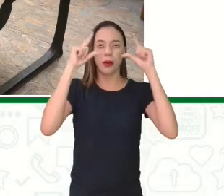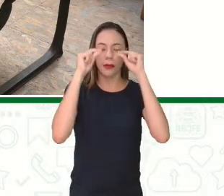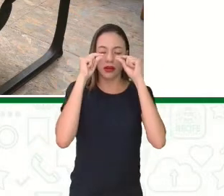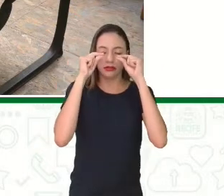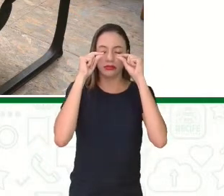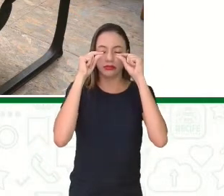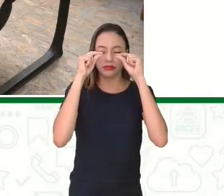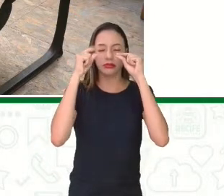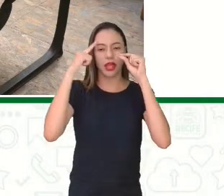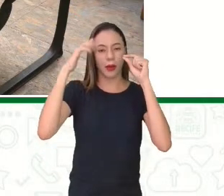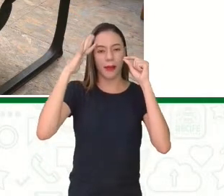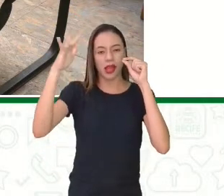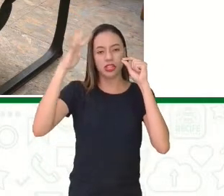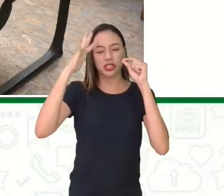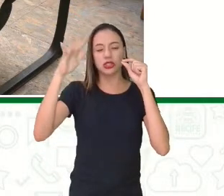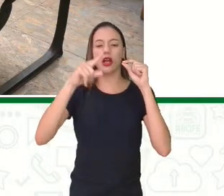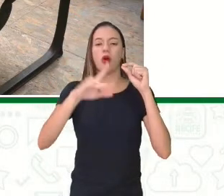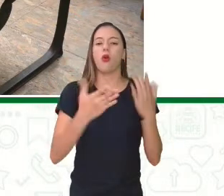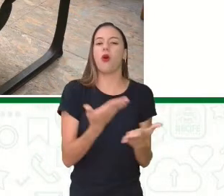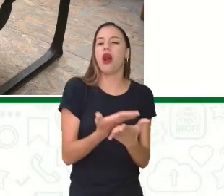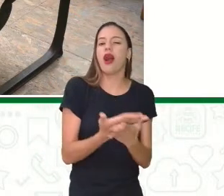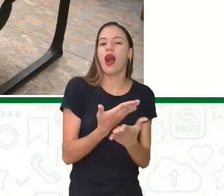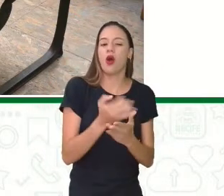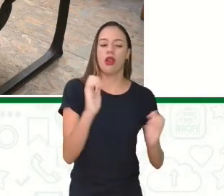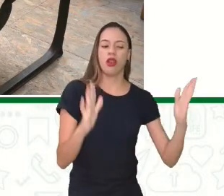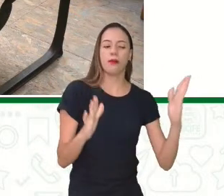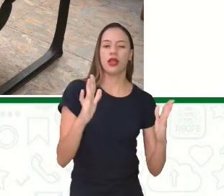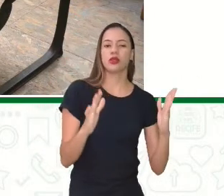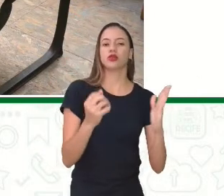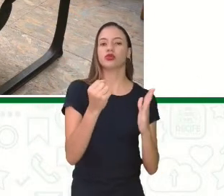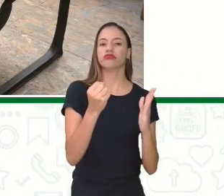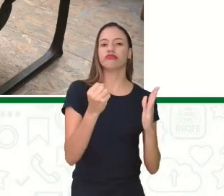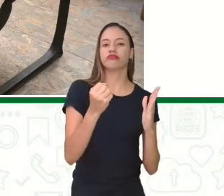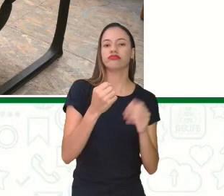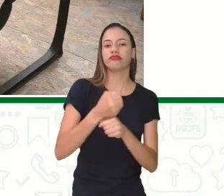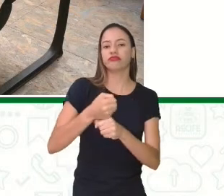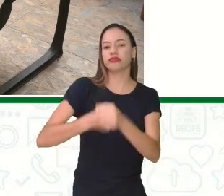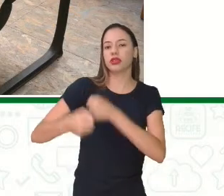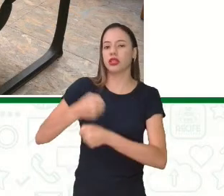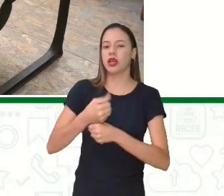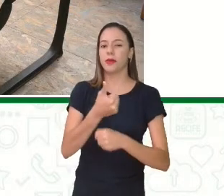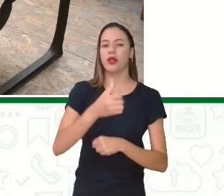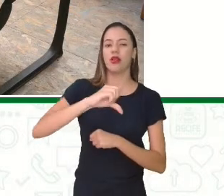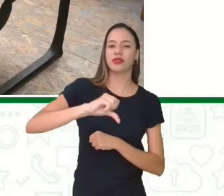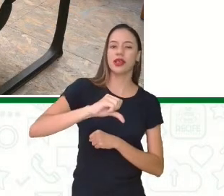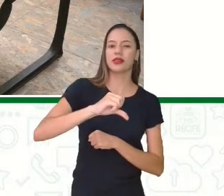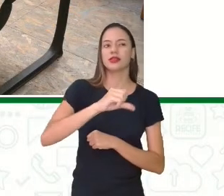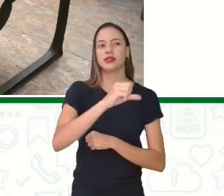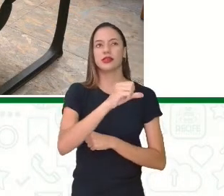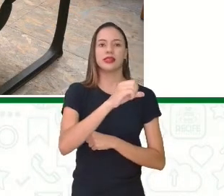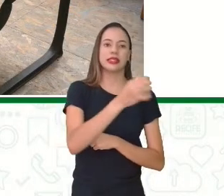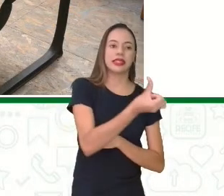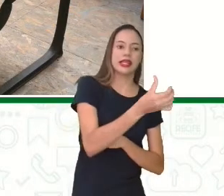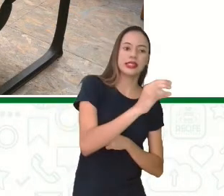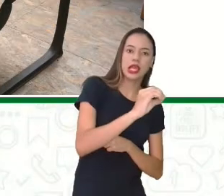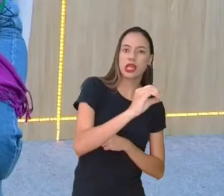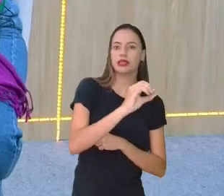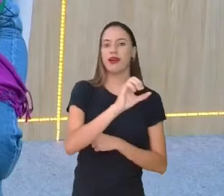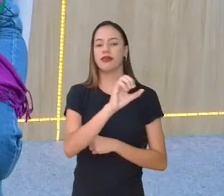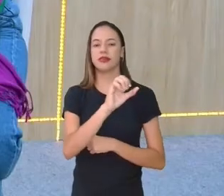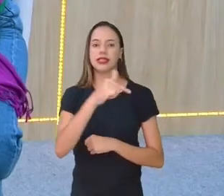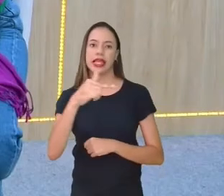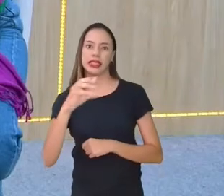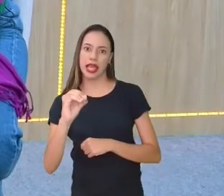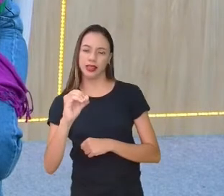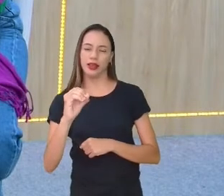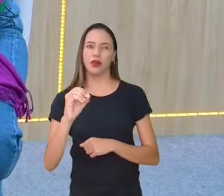aula mais ou menos nos anos 60, por aí 70, 80, não, 80 já mudou, eu foi?